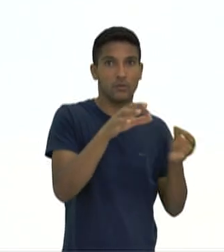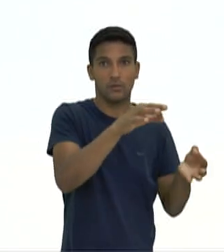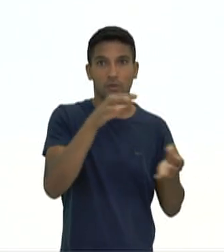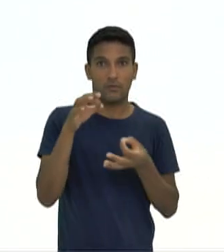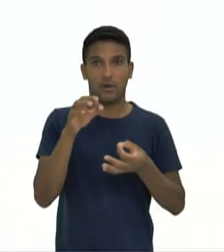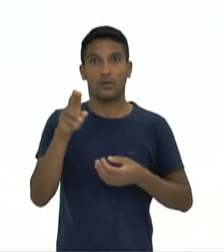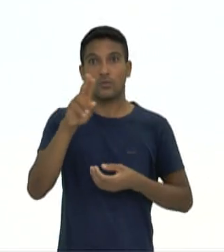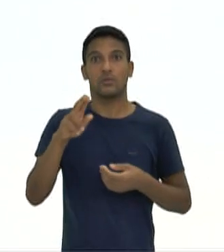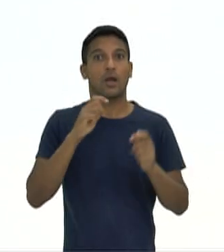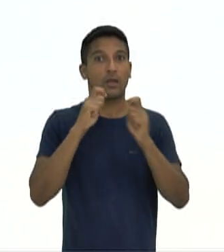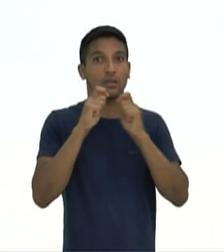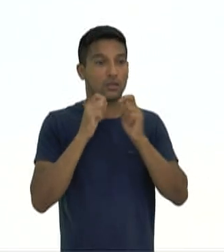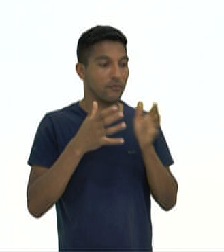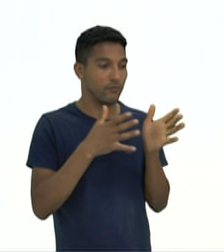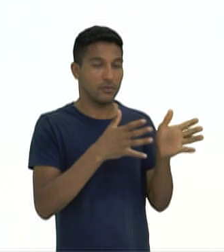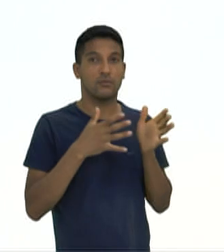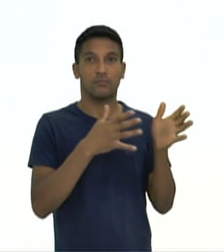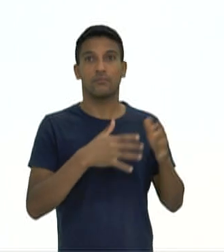entrevista.